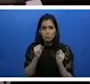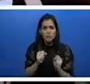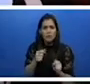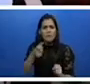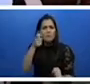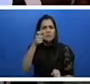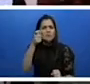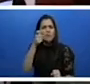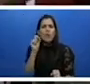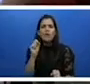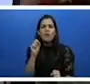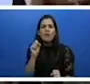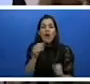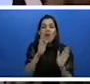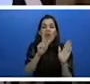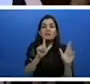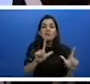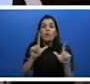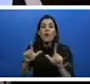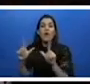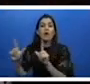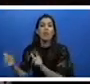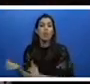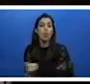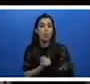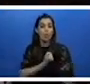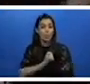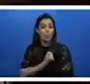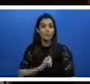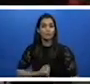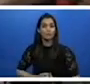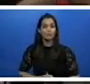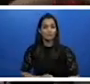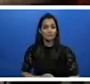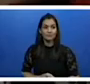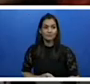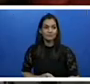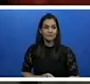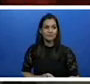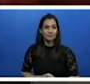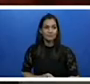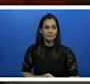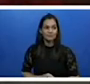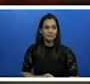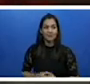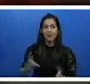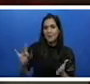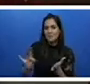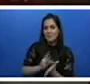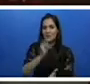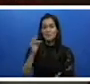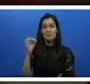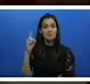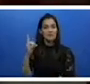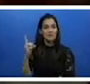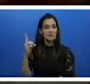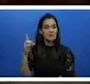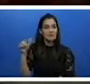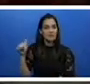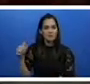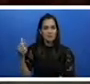à sequência dos números? Vamos lá para a página 176 para fazer